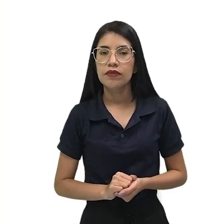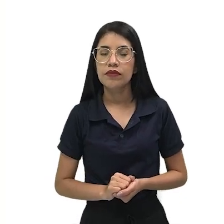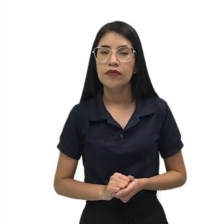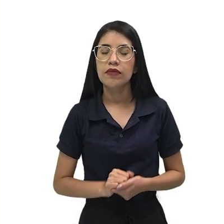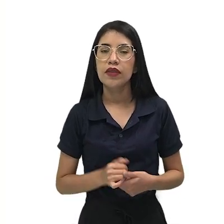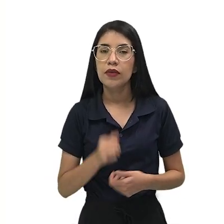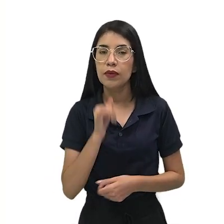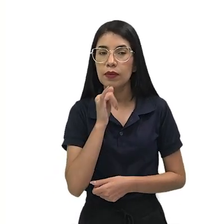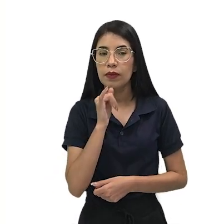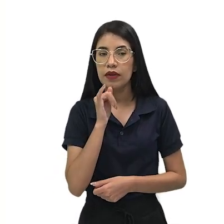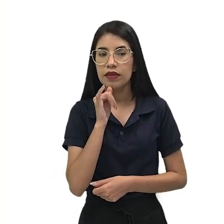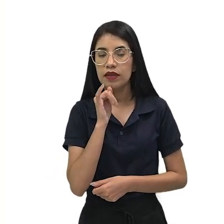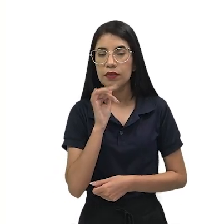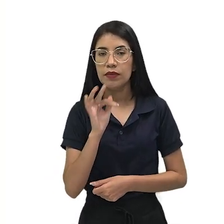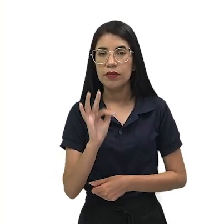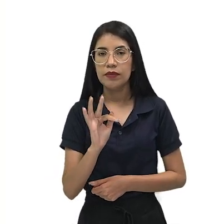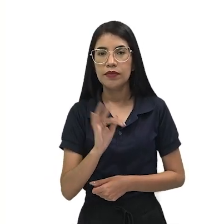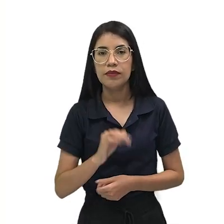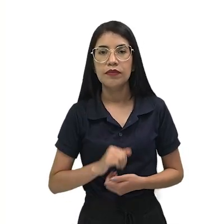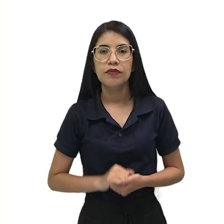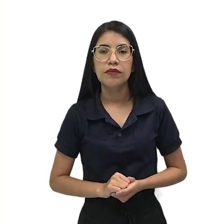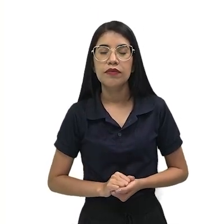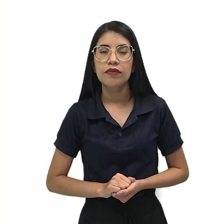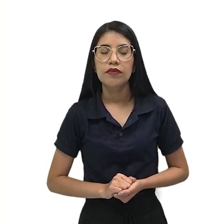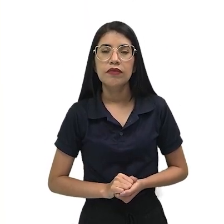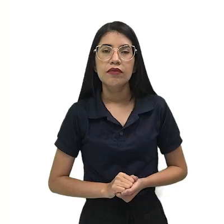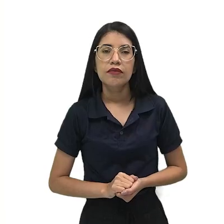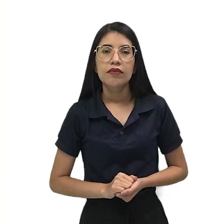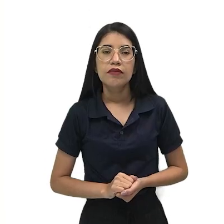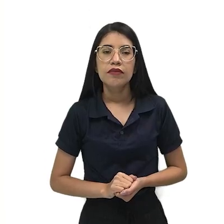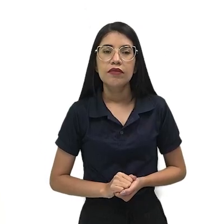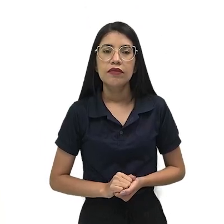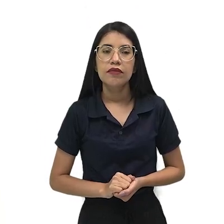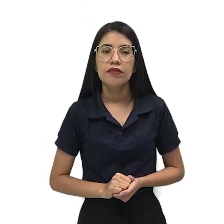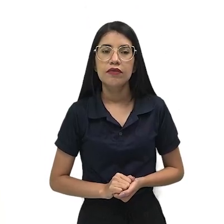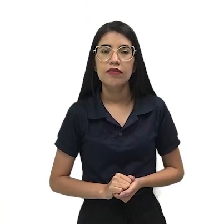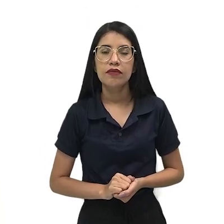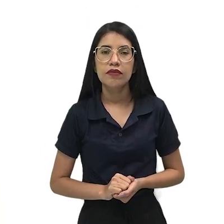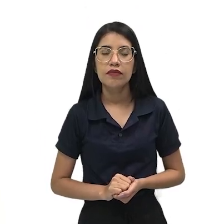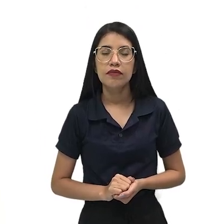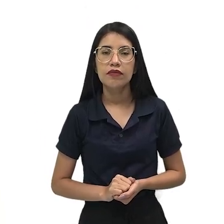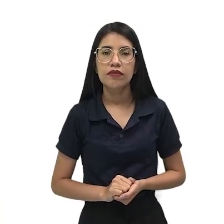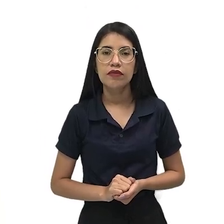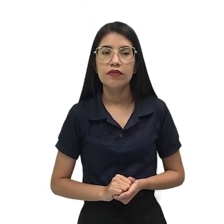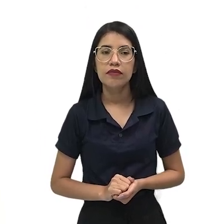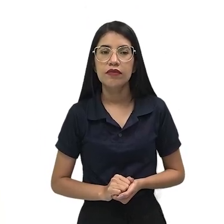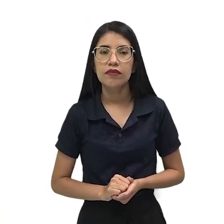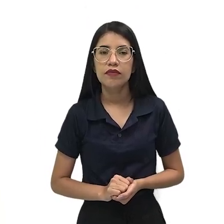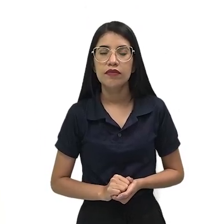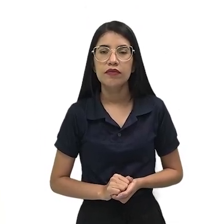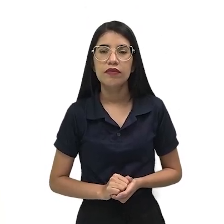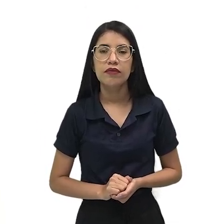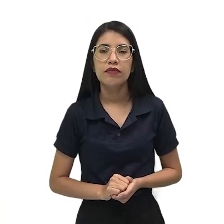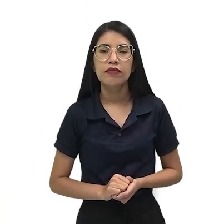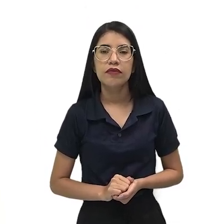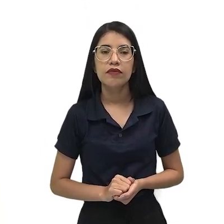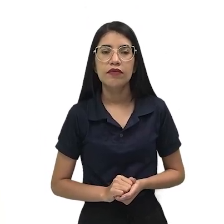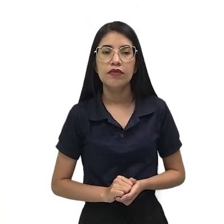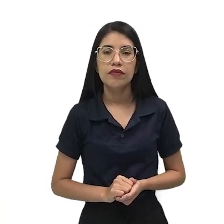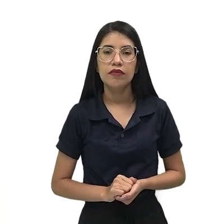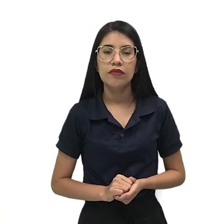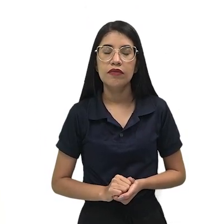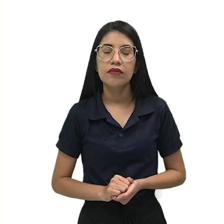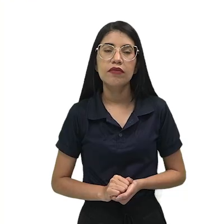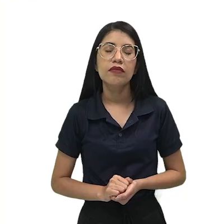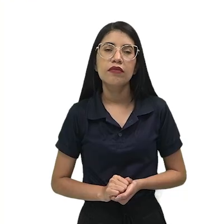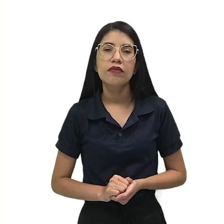no exemplo F agora. Olha o exemplo F. O exemplo F